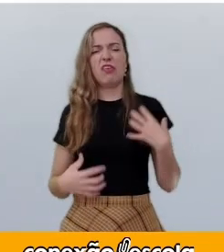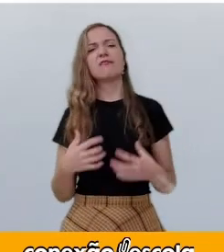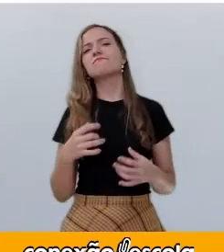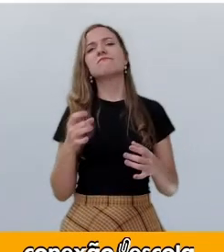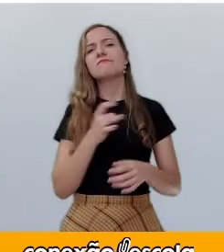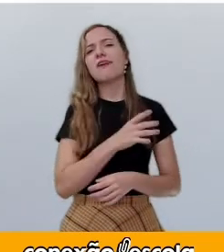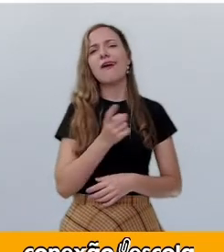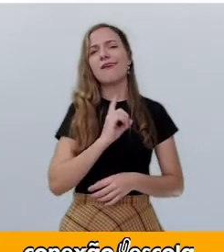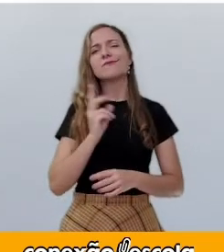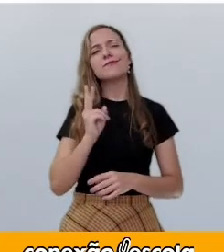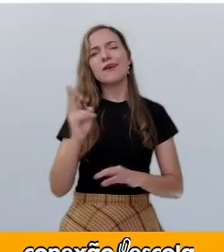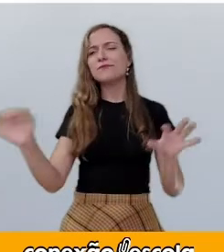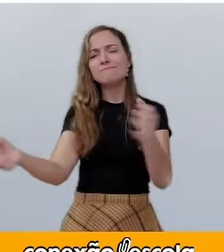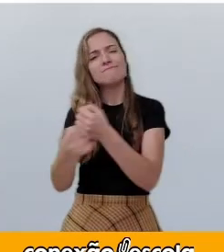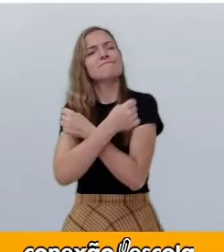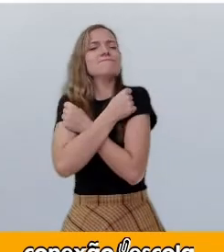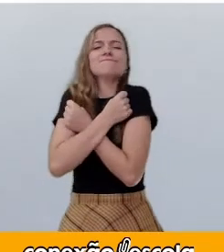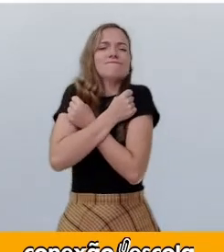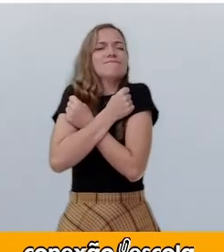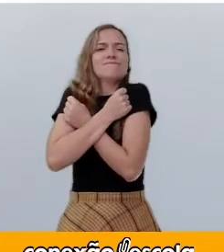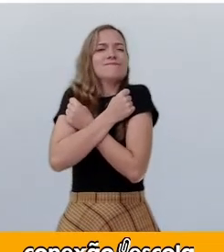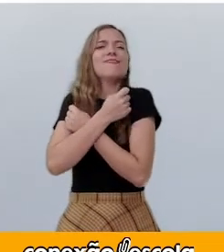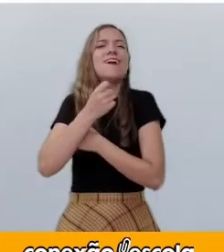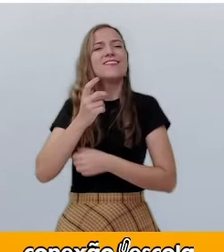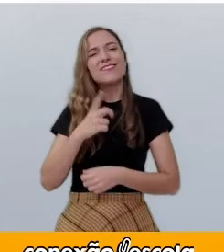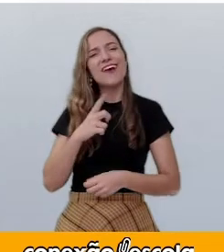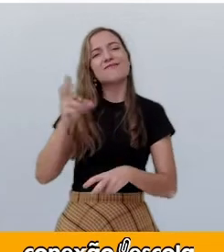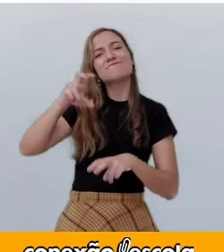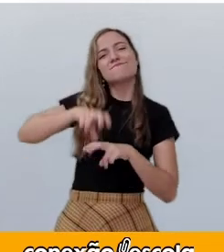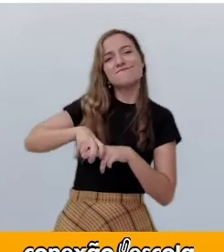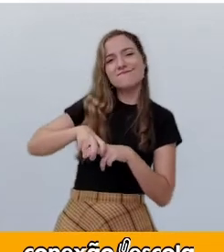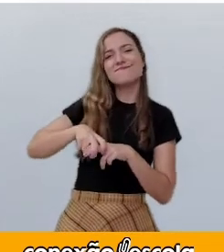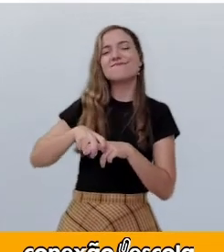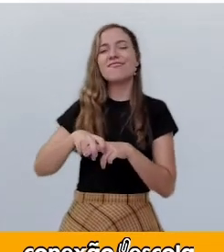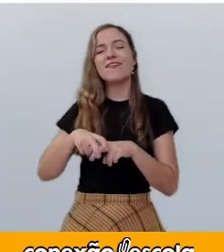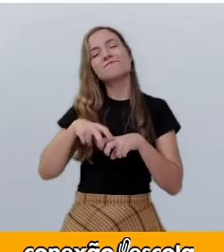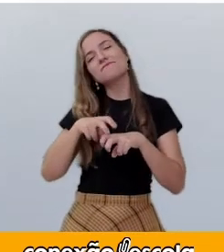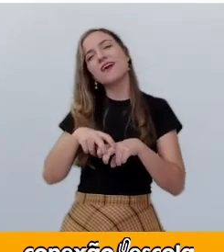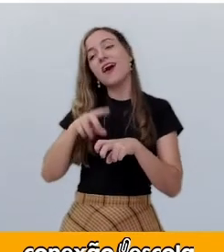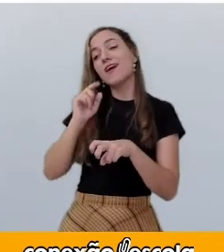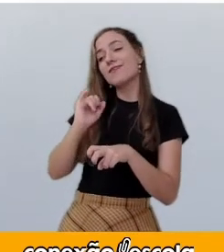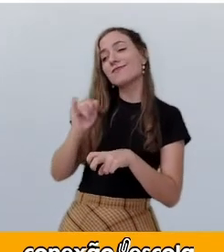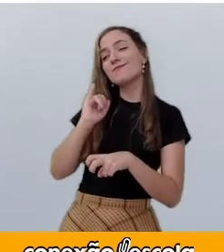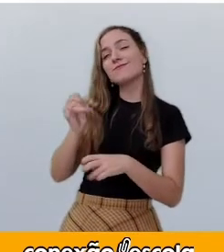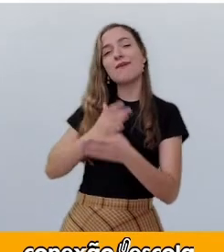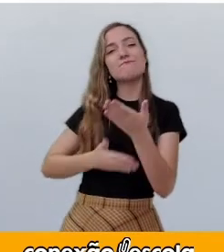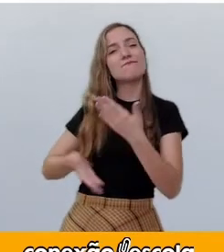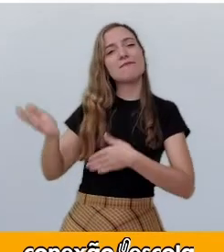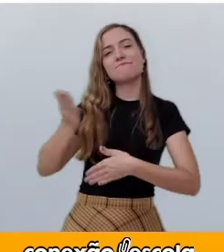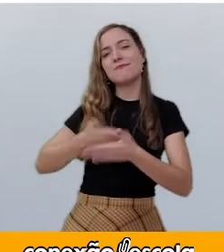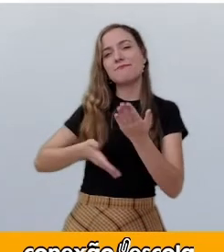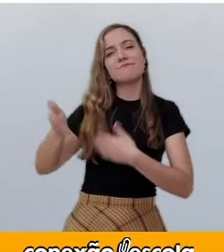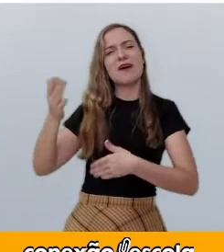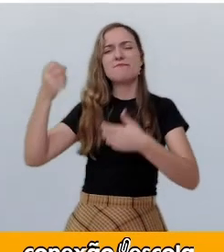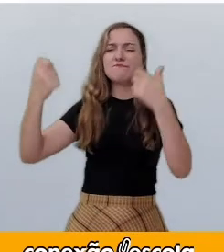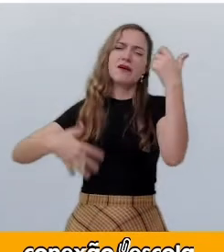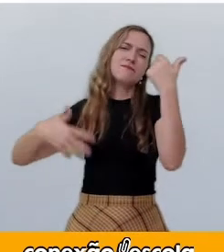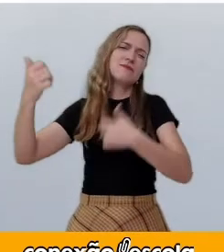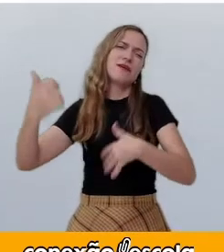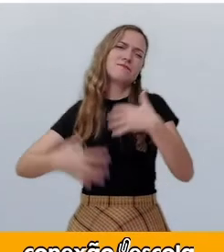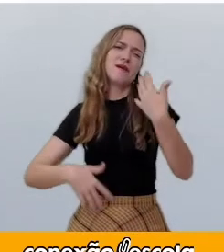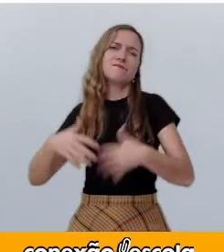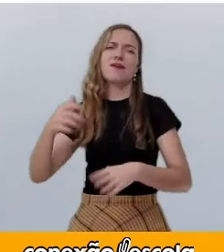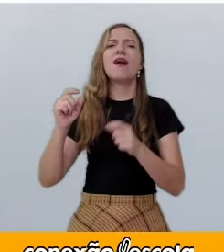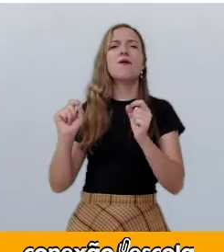sempre me abraçava me colocava em seu colo e iniciavamos longas conversas